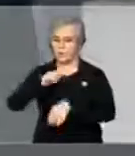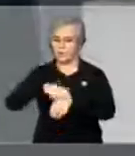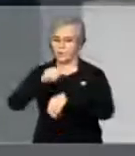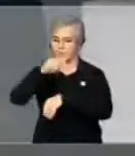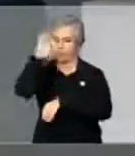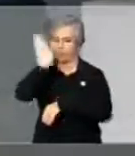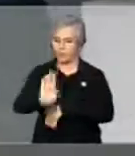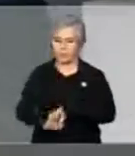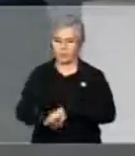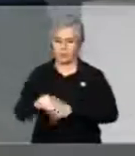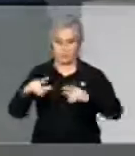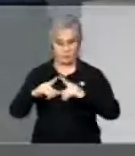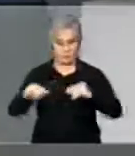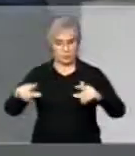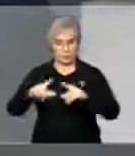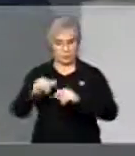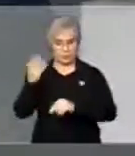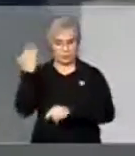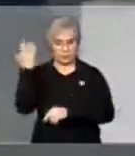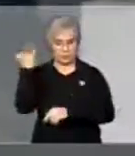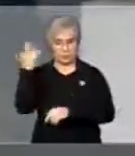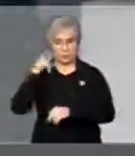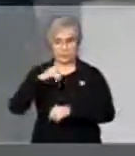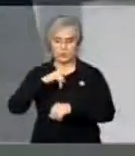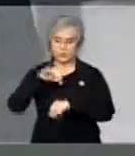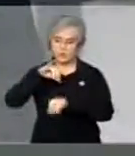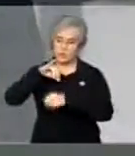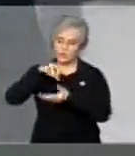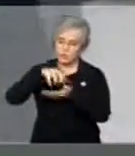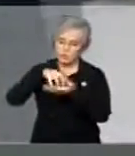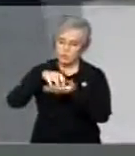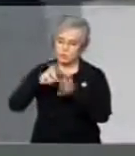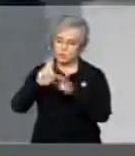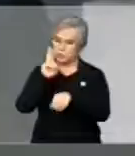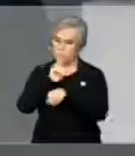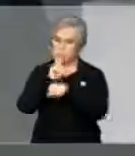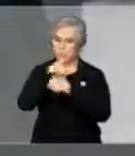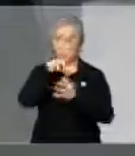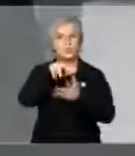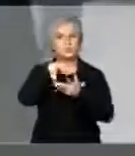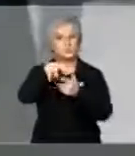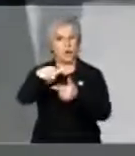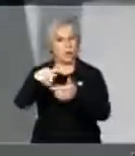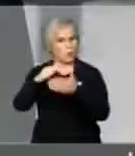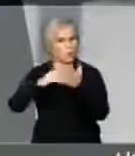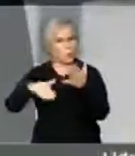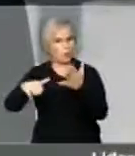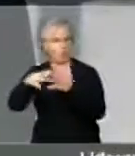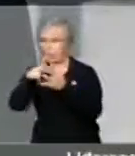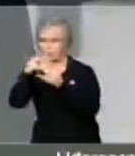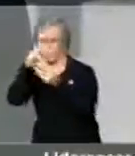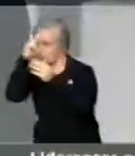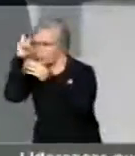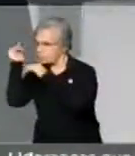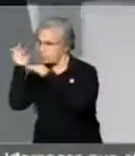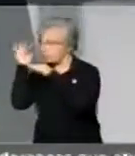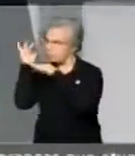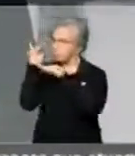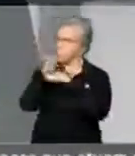Brasília tinha um centro tinha um centro de referência Mundial onde a dout